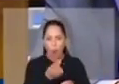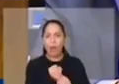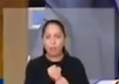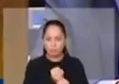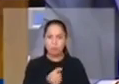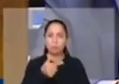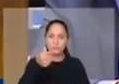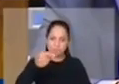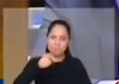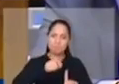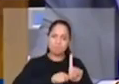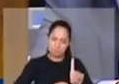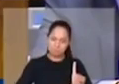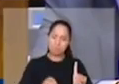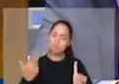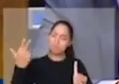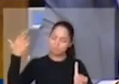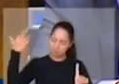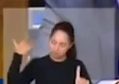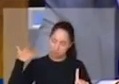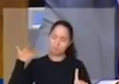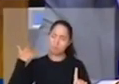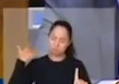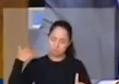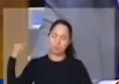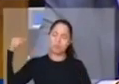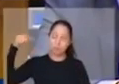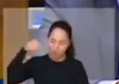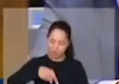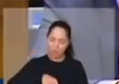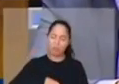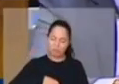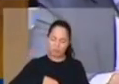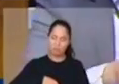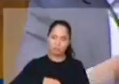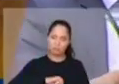4 anos e 7 meses, onde tive a oportunidade